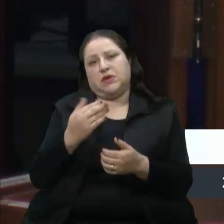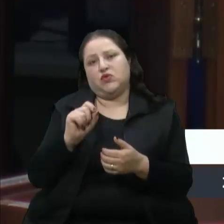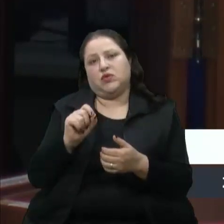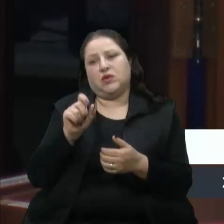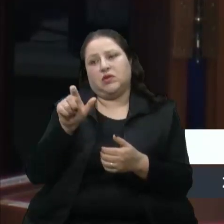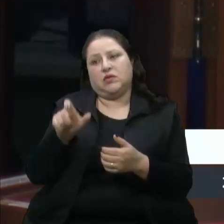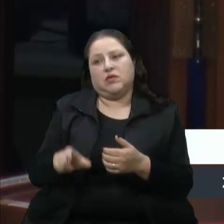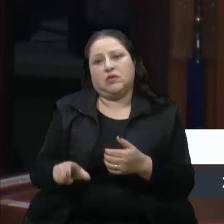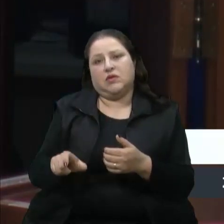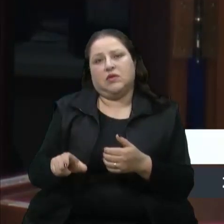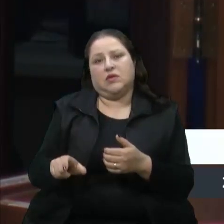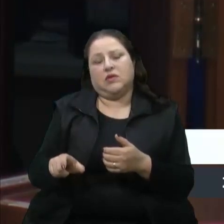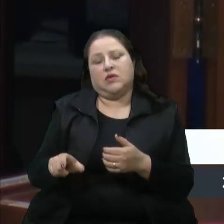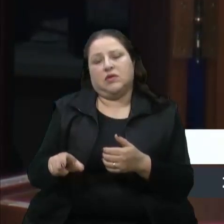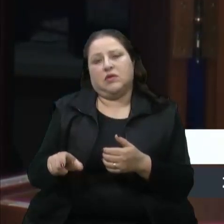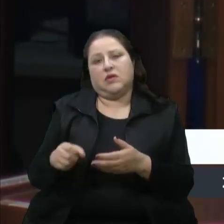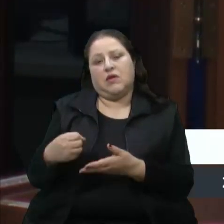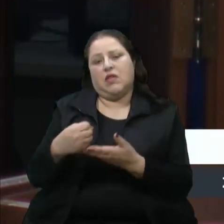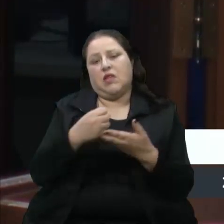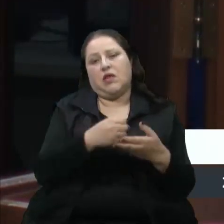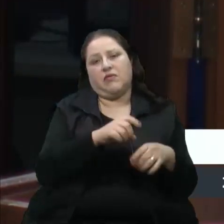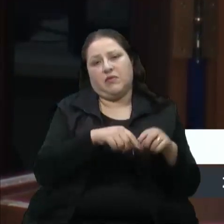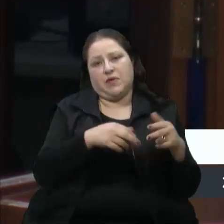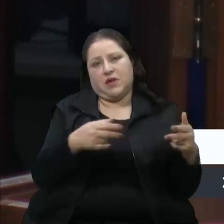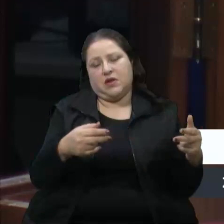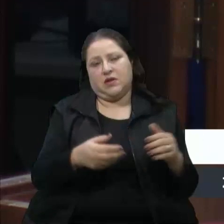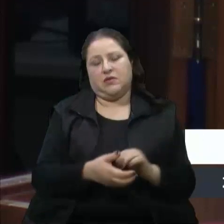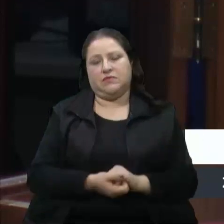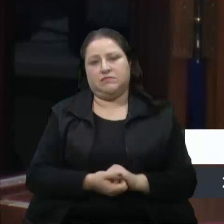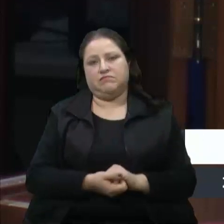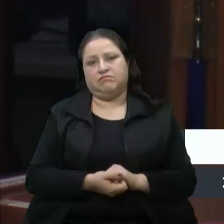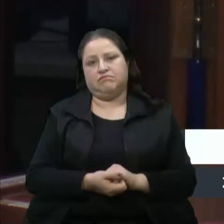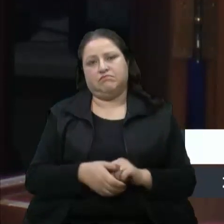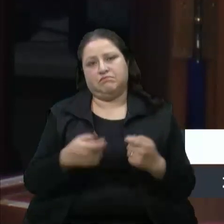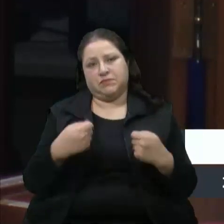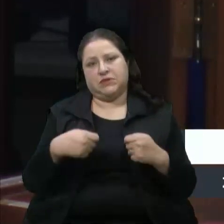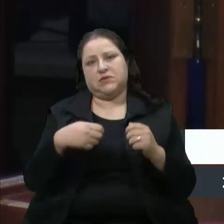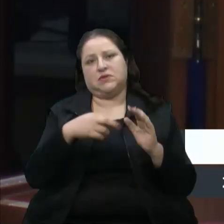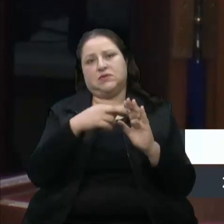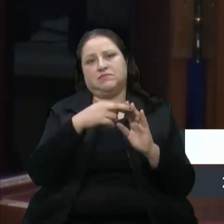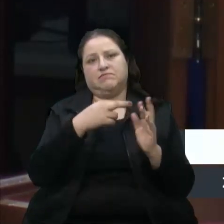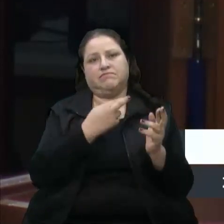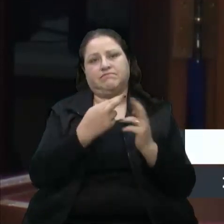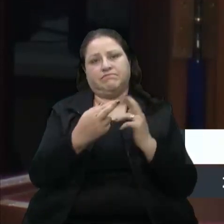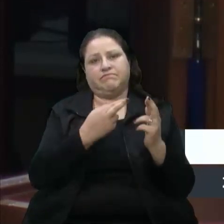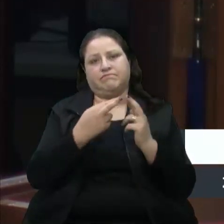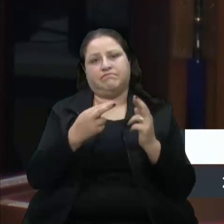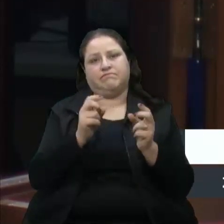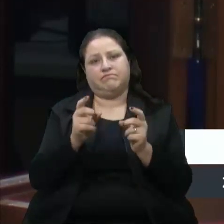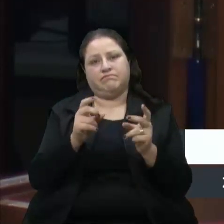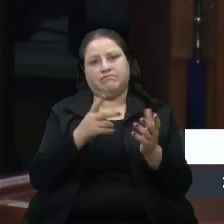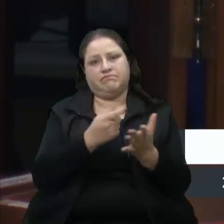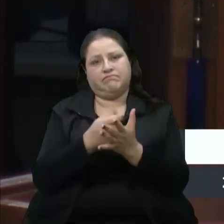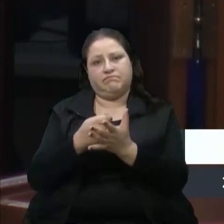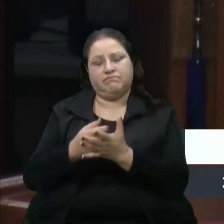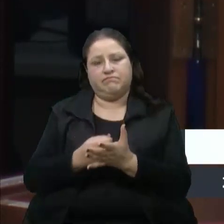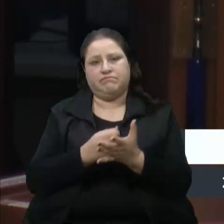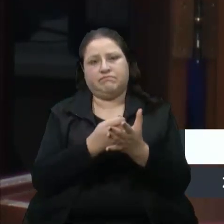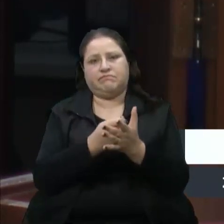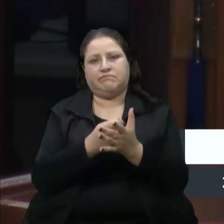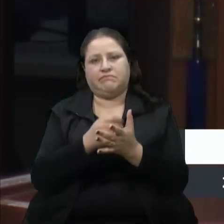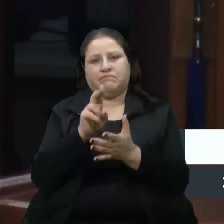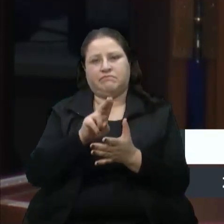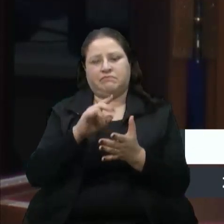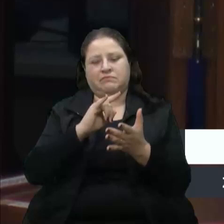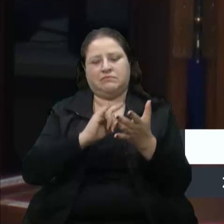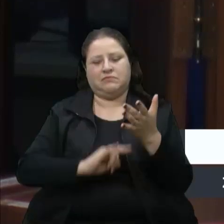esse material até esse destino, a gente possa ter uma relação comercial através de uma nota fiscal, para que esse